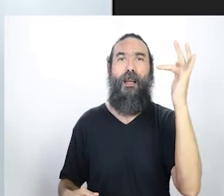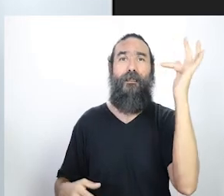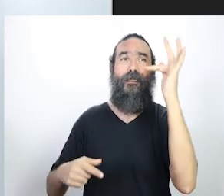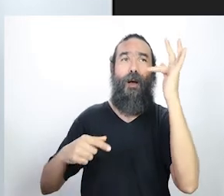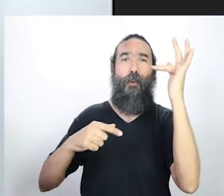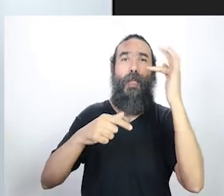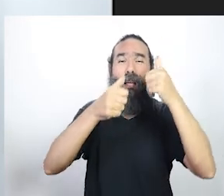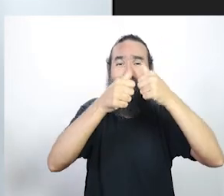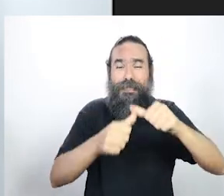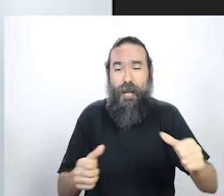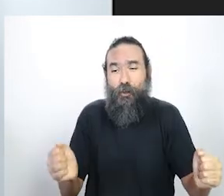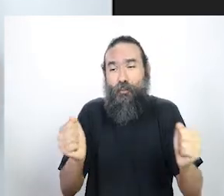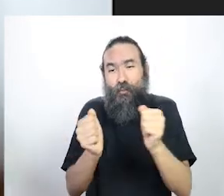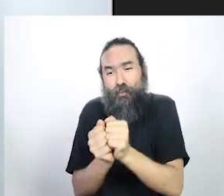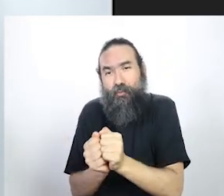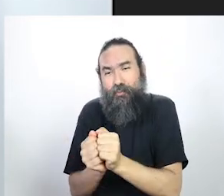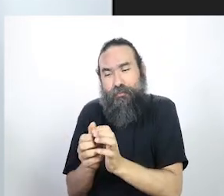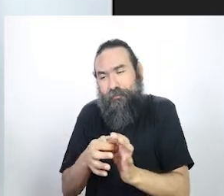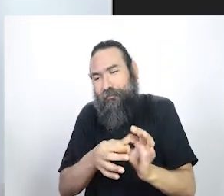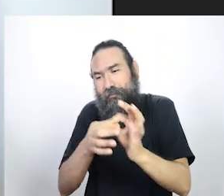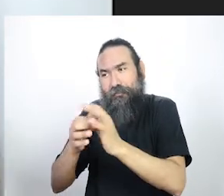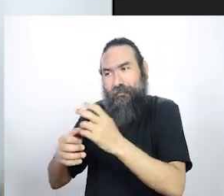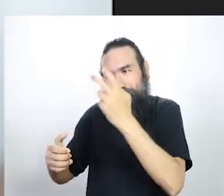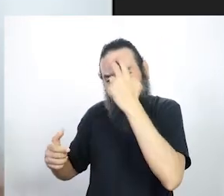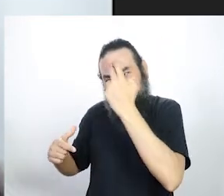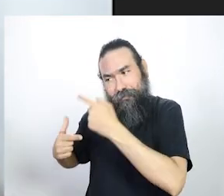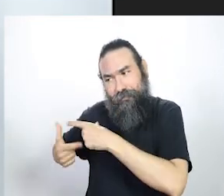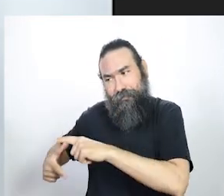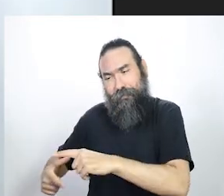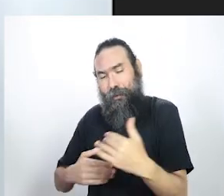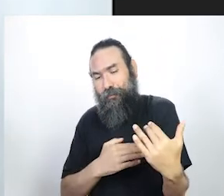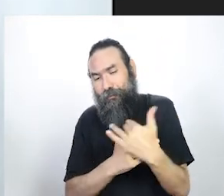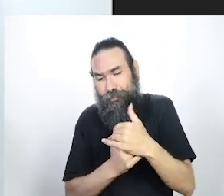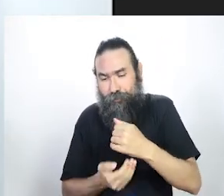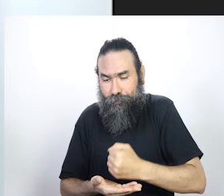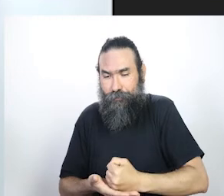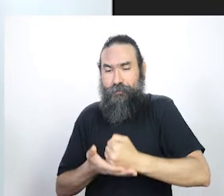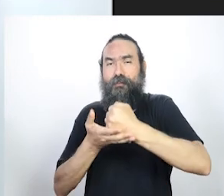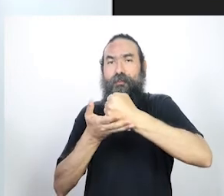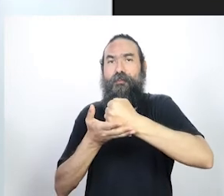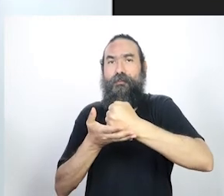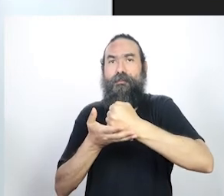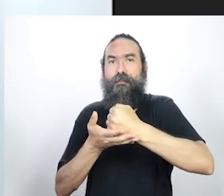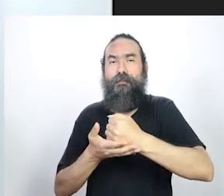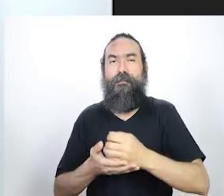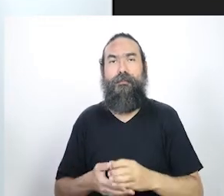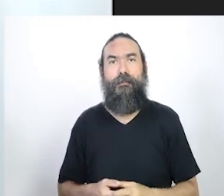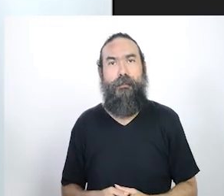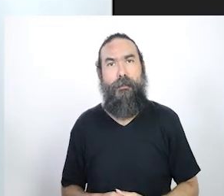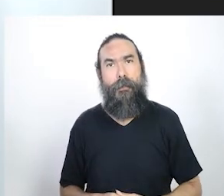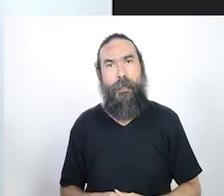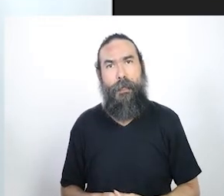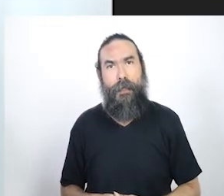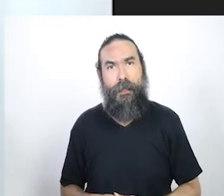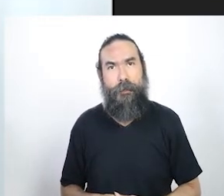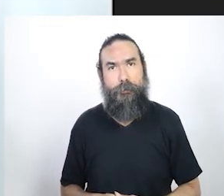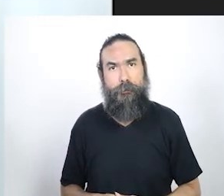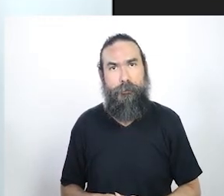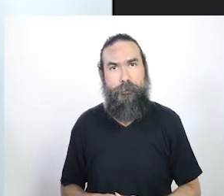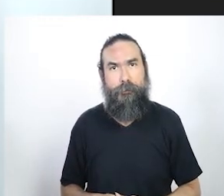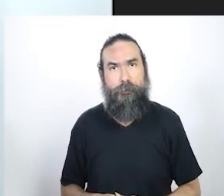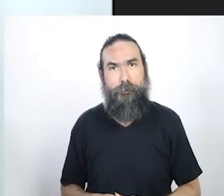importante estar andando com a gente e dando essa oportunidade, fortalecendo esse reconhecimento dessas comunidades tradicionais.